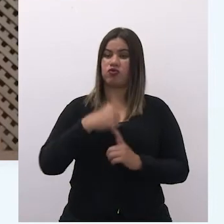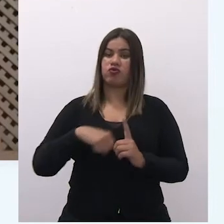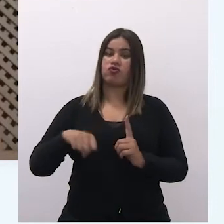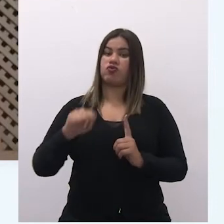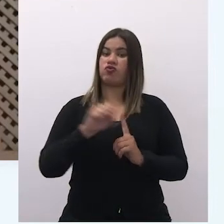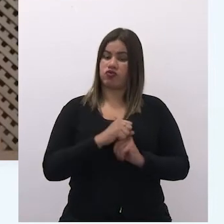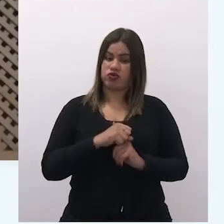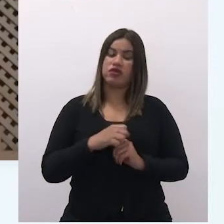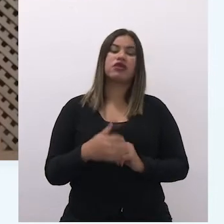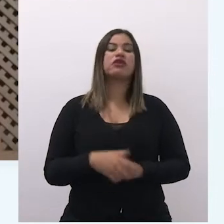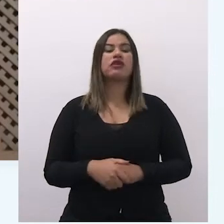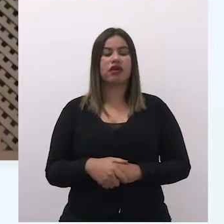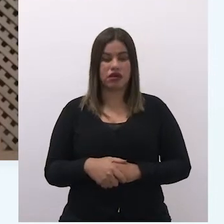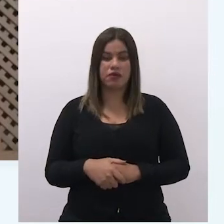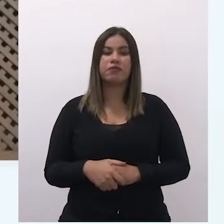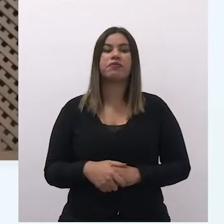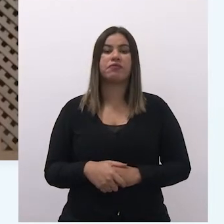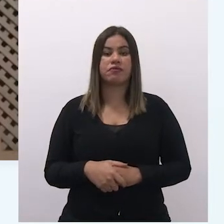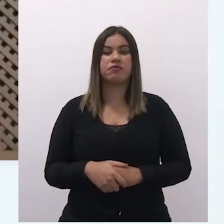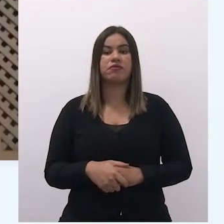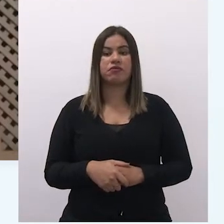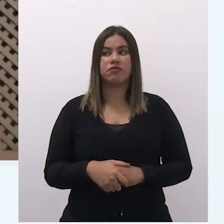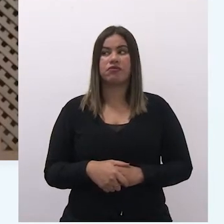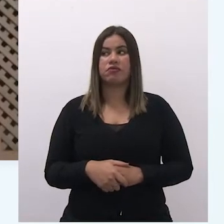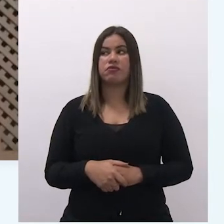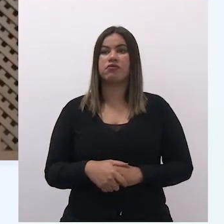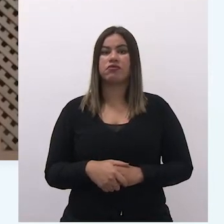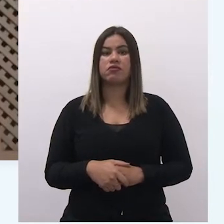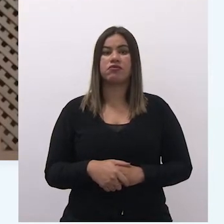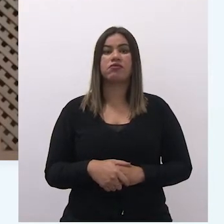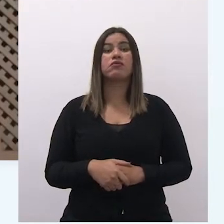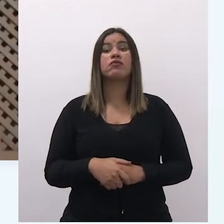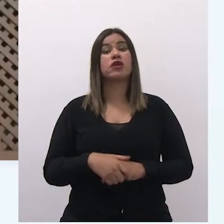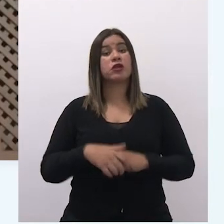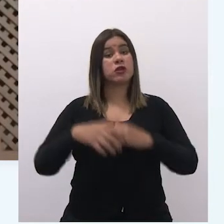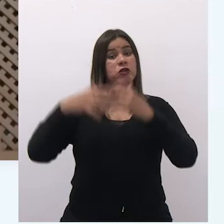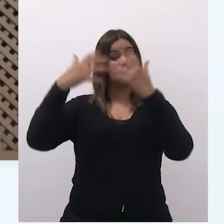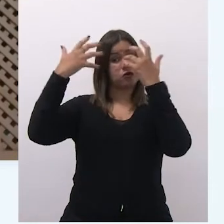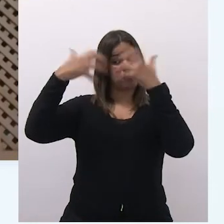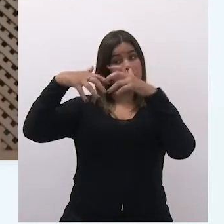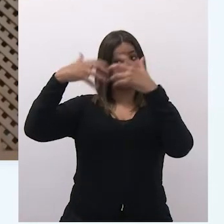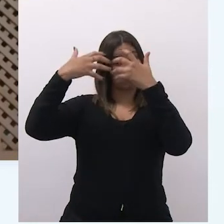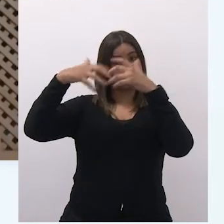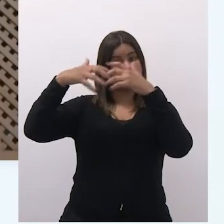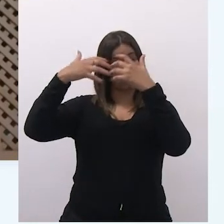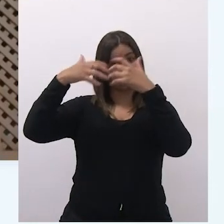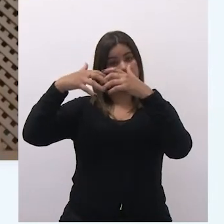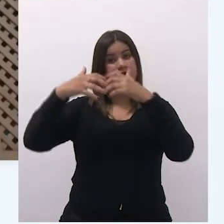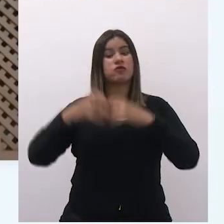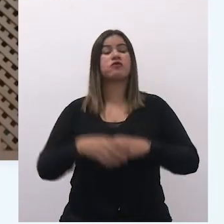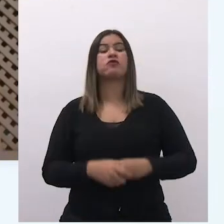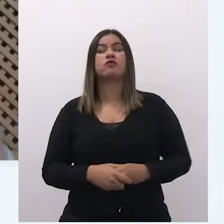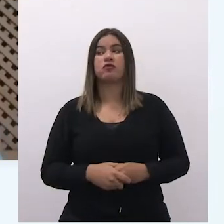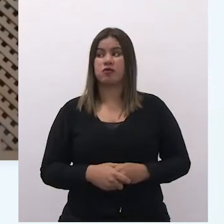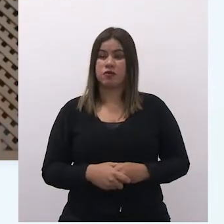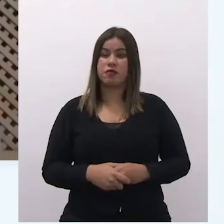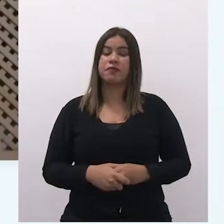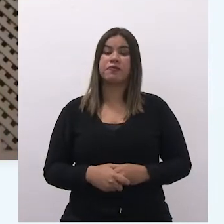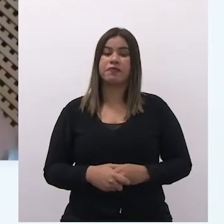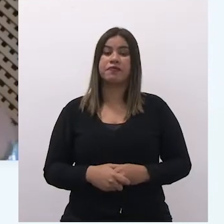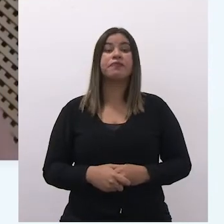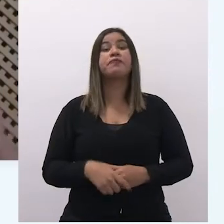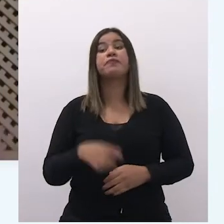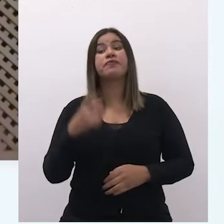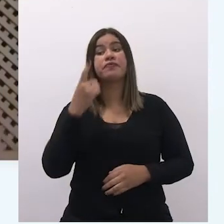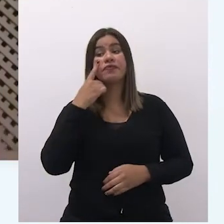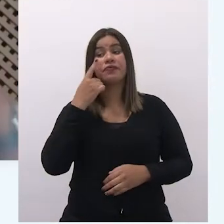preciso vê-lo como um ser que tem cognição, né? Eu preciso ver esse ser como